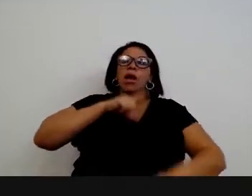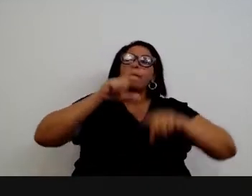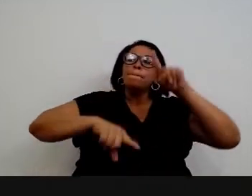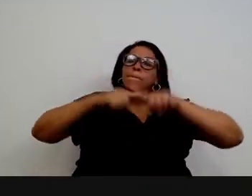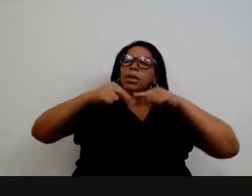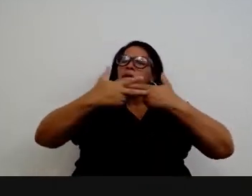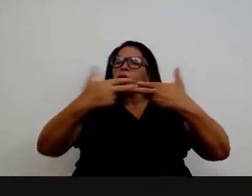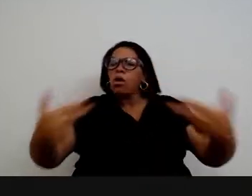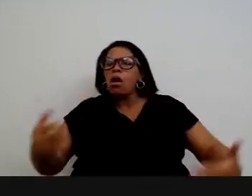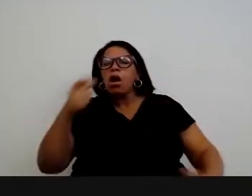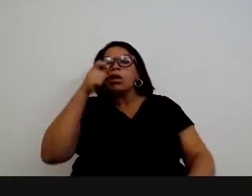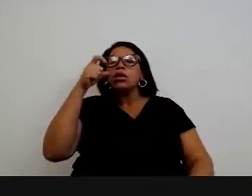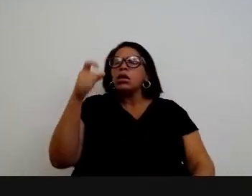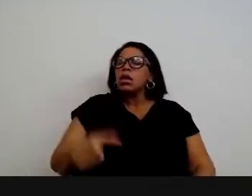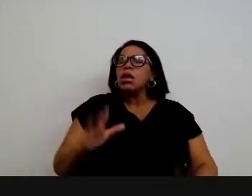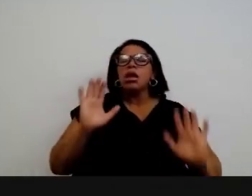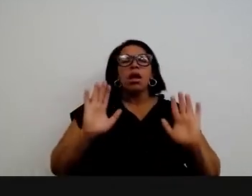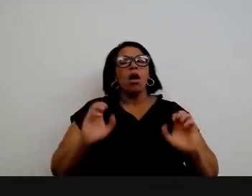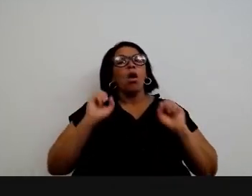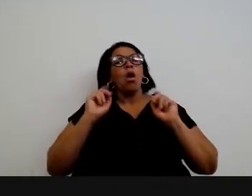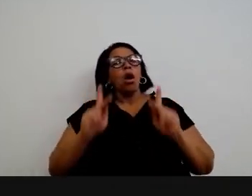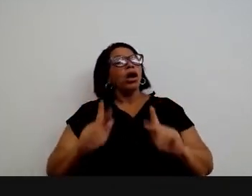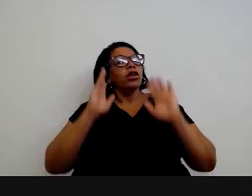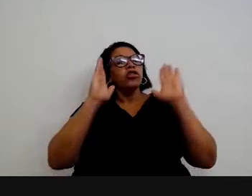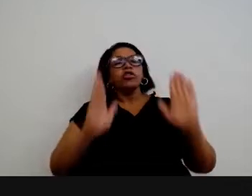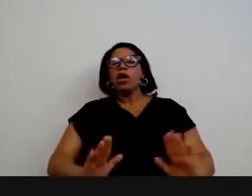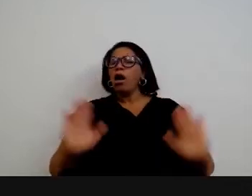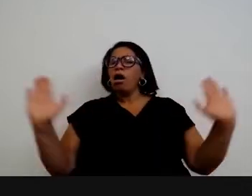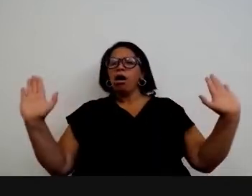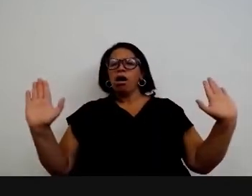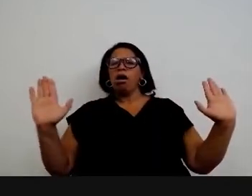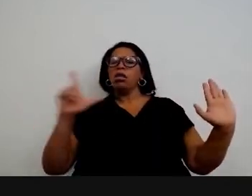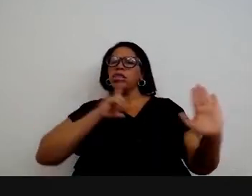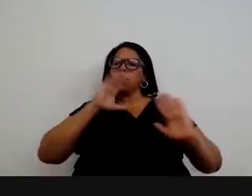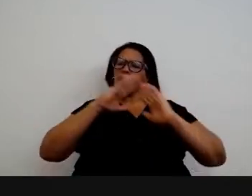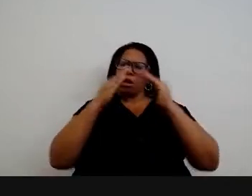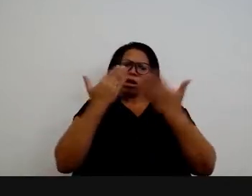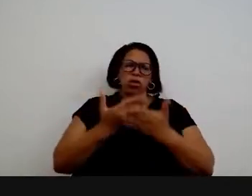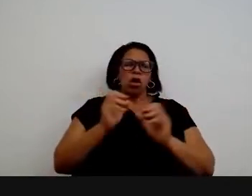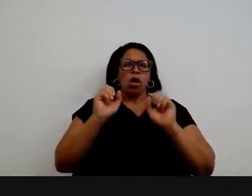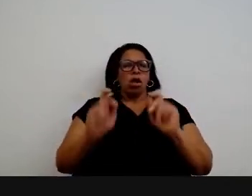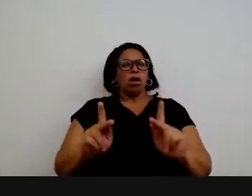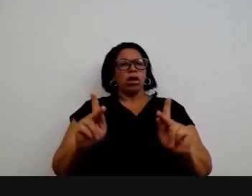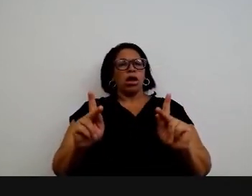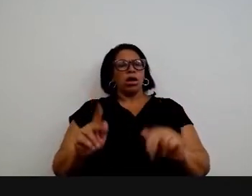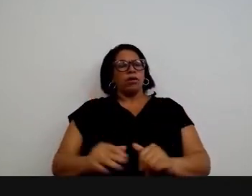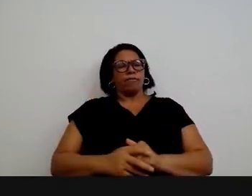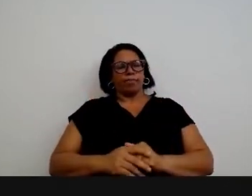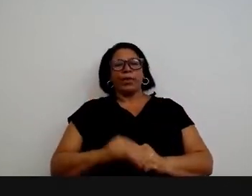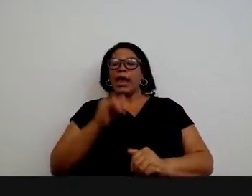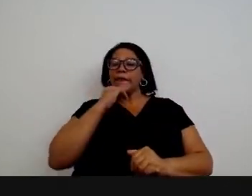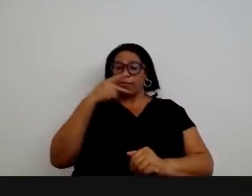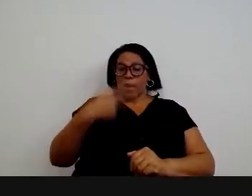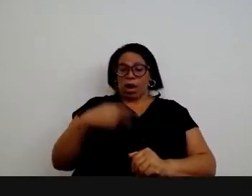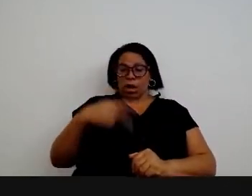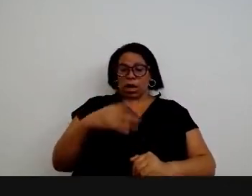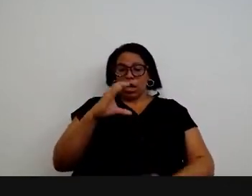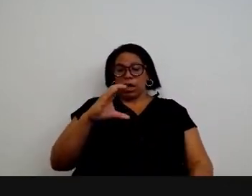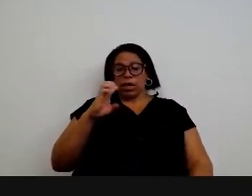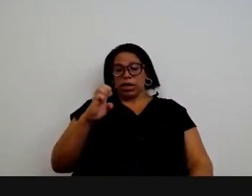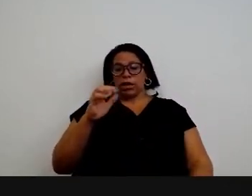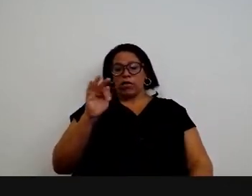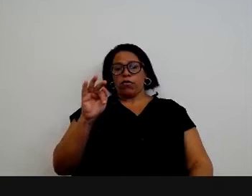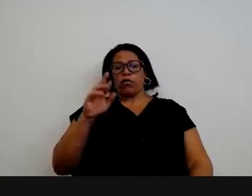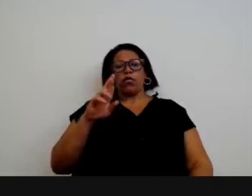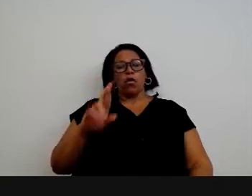materiais interessantes que evitam quebras, enfim, a roda já foi inventada, pessoal. Então, aqui no CEFOR tem uma coisa muito